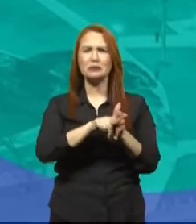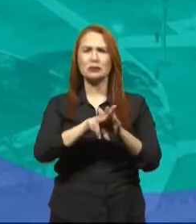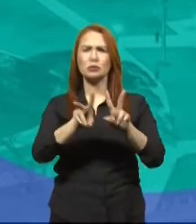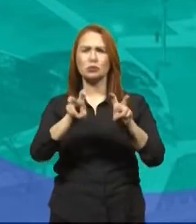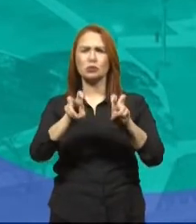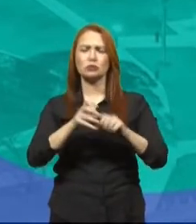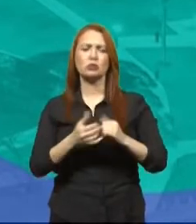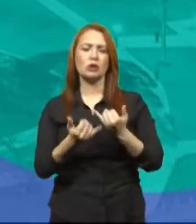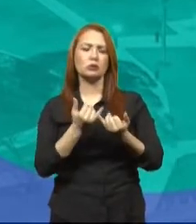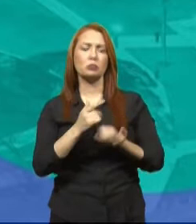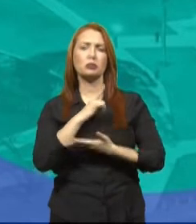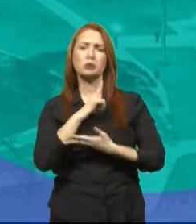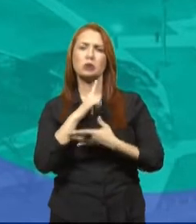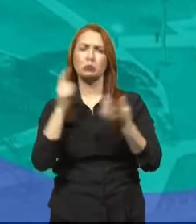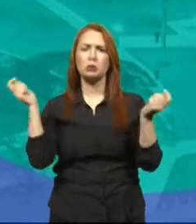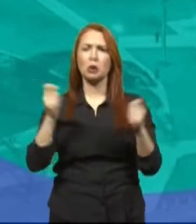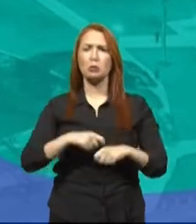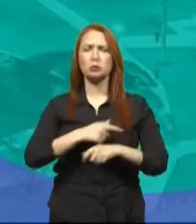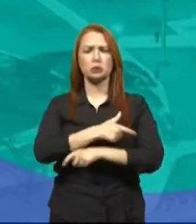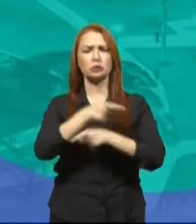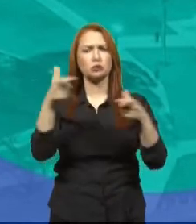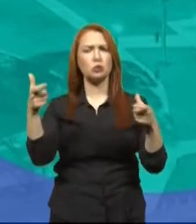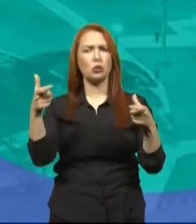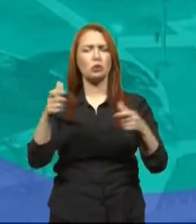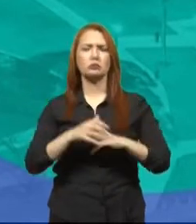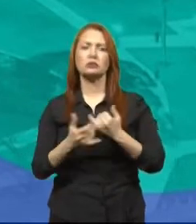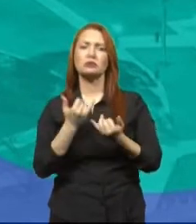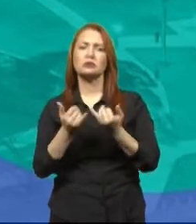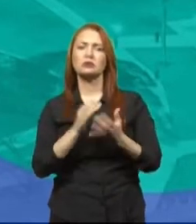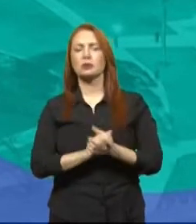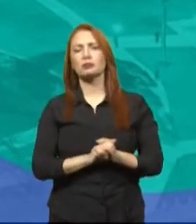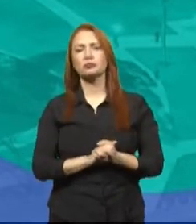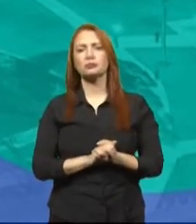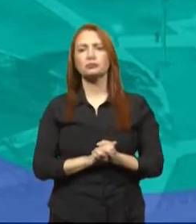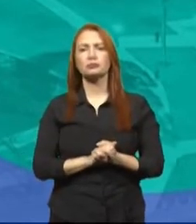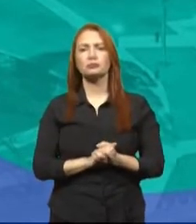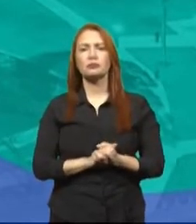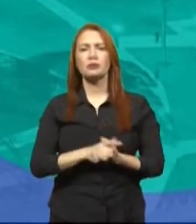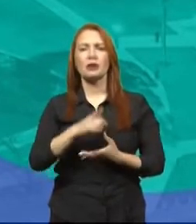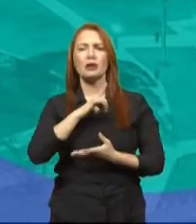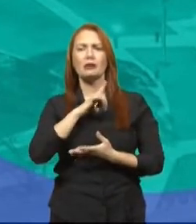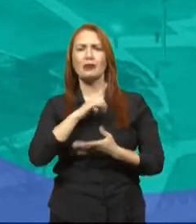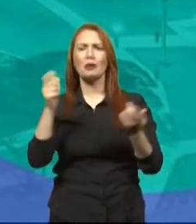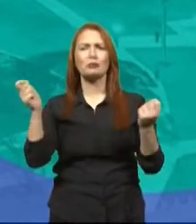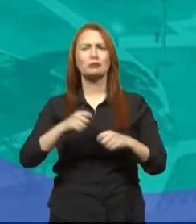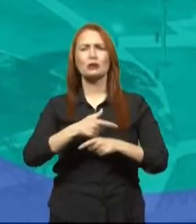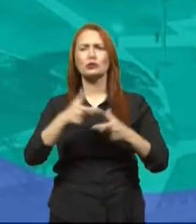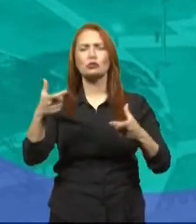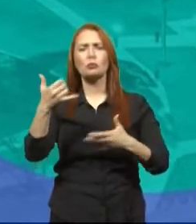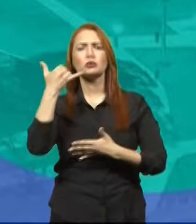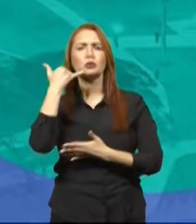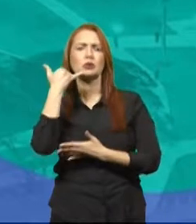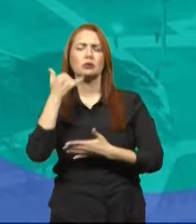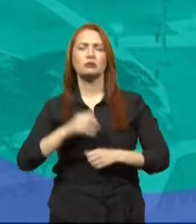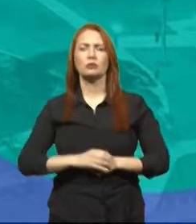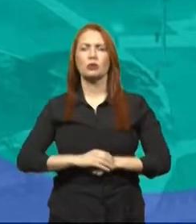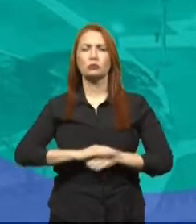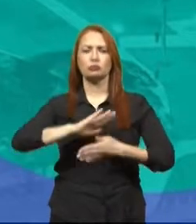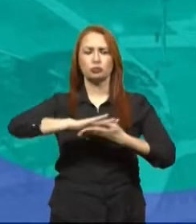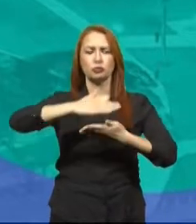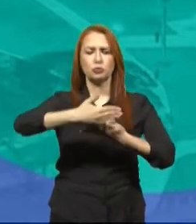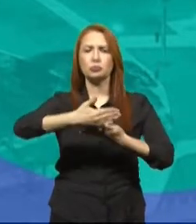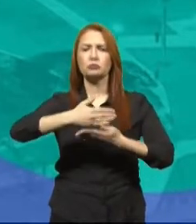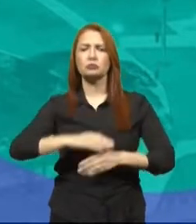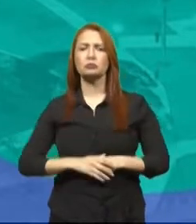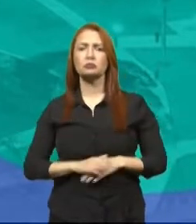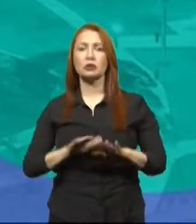nós temos capacidades enormes nos nossos equipamentos pessoais. O seu telefone tem uma capacidade enorme, o seu micro tem uma capacidade enorme. E se isso puder